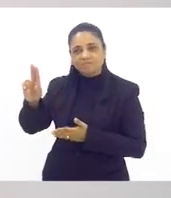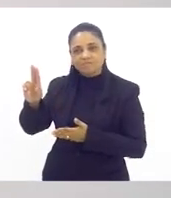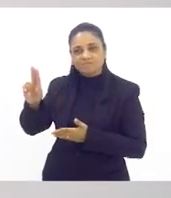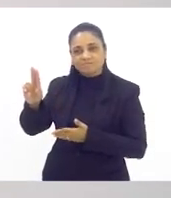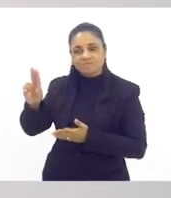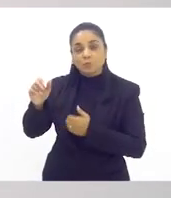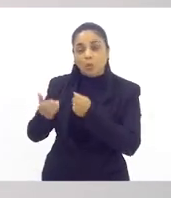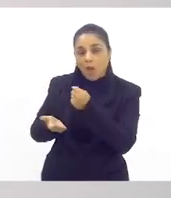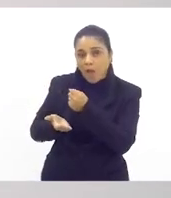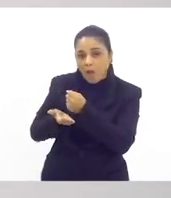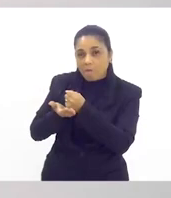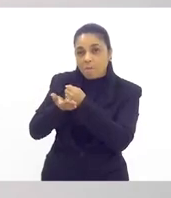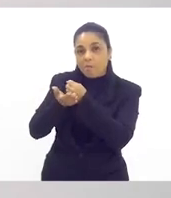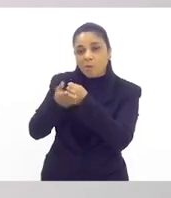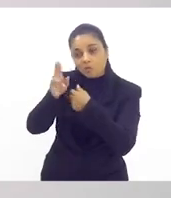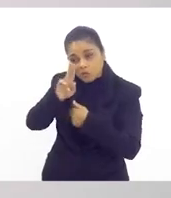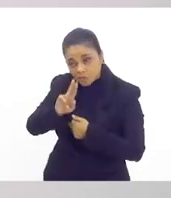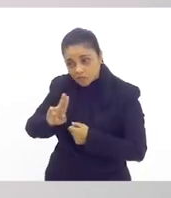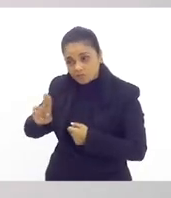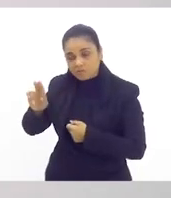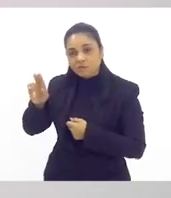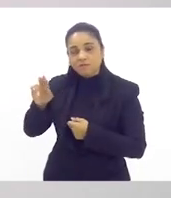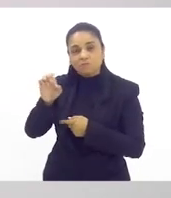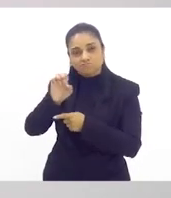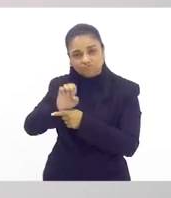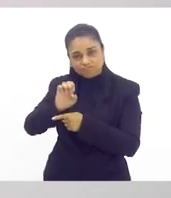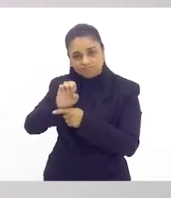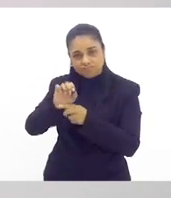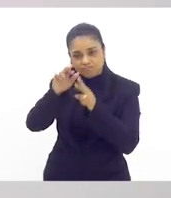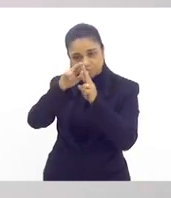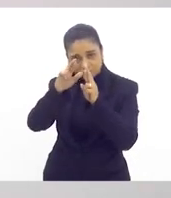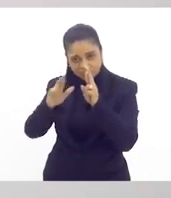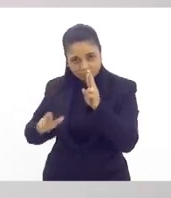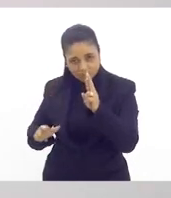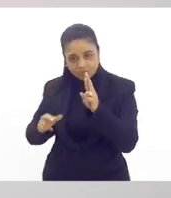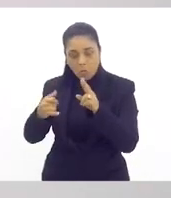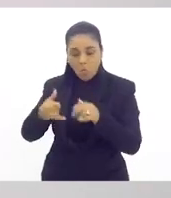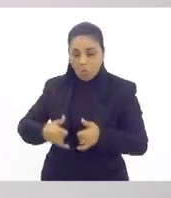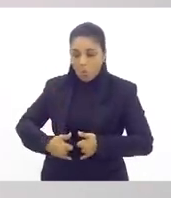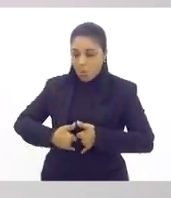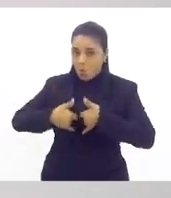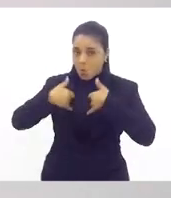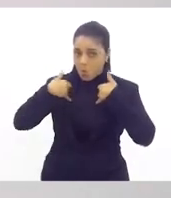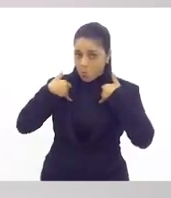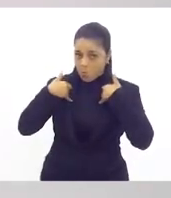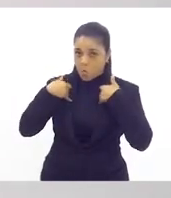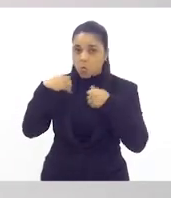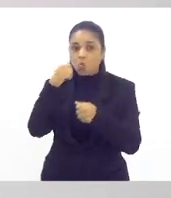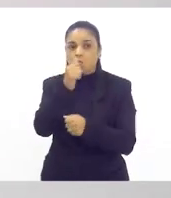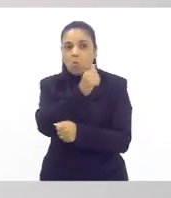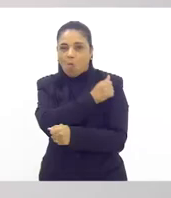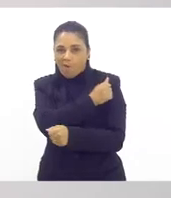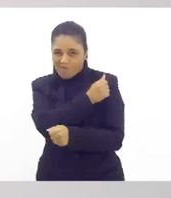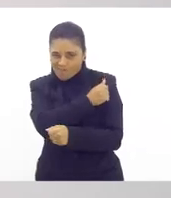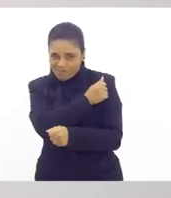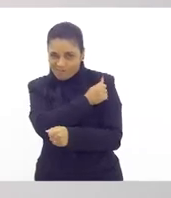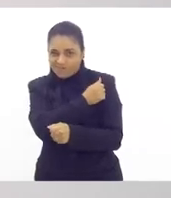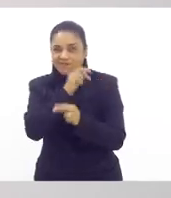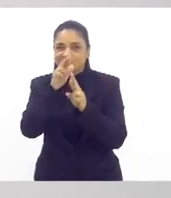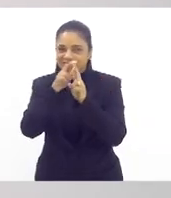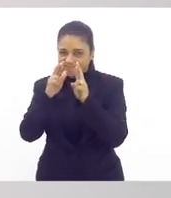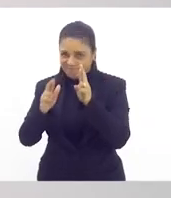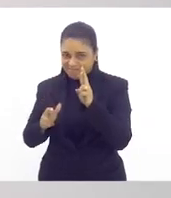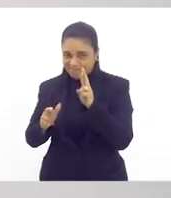ser com o apoio da Universidade Estadual do Rio de Janeiro que eu tenho muito orgulho de ser ter sido aluna dessa